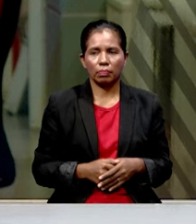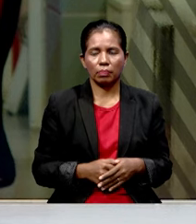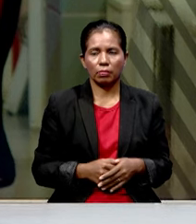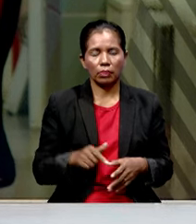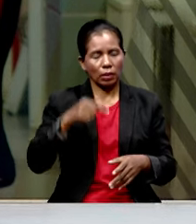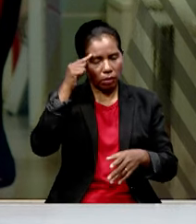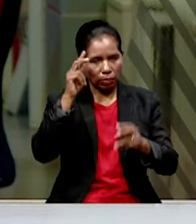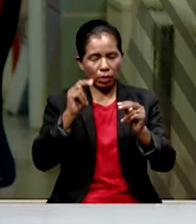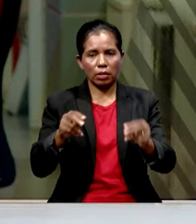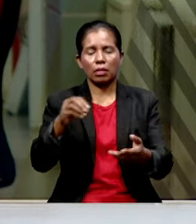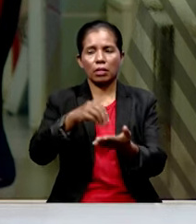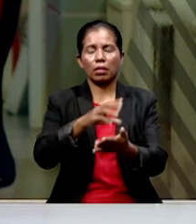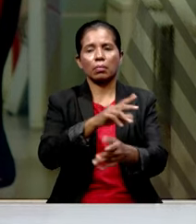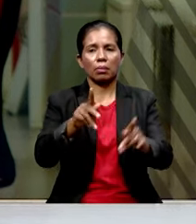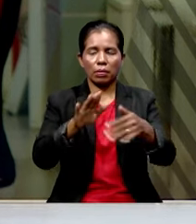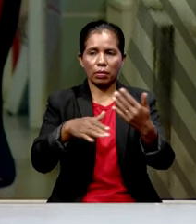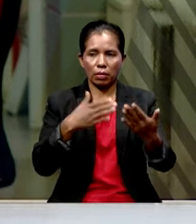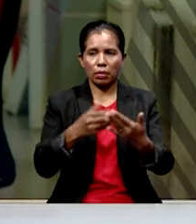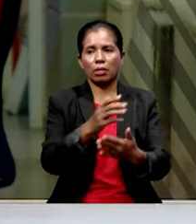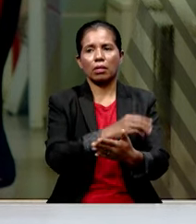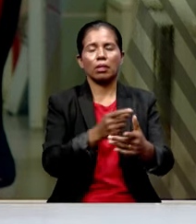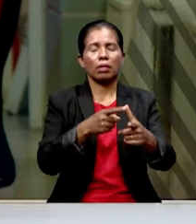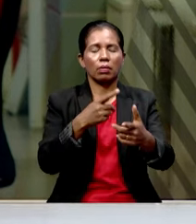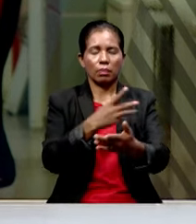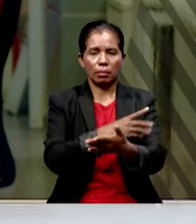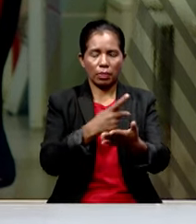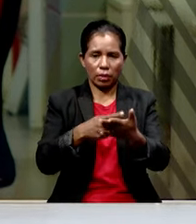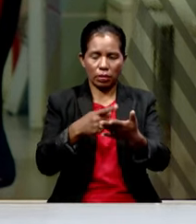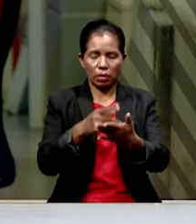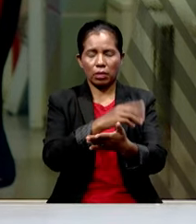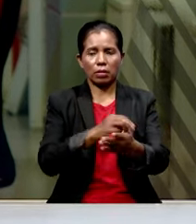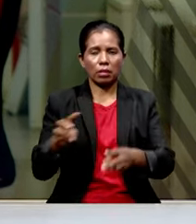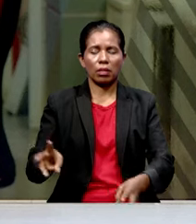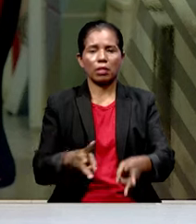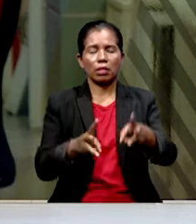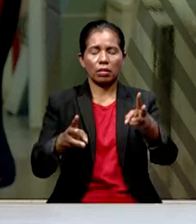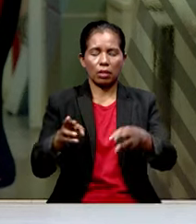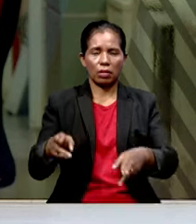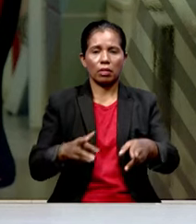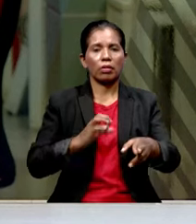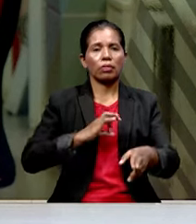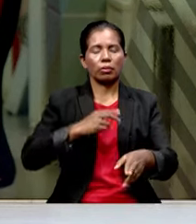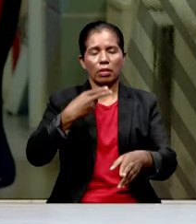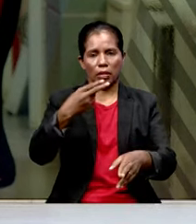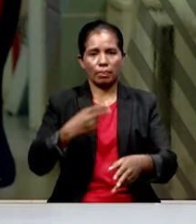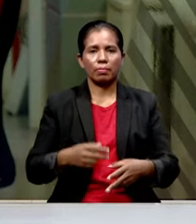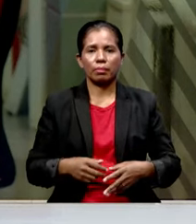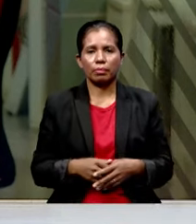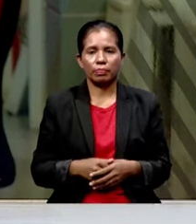O governo precisa criar uma condição para a comunidade afetada com esse projeto de alargamento Estrada Colunto Fatuahi.